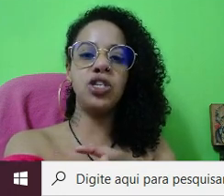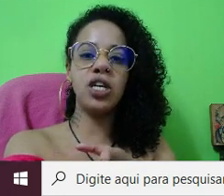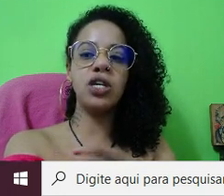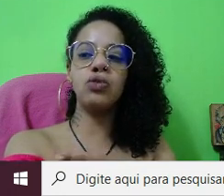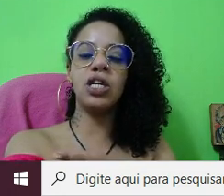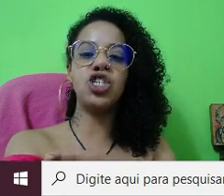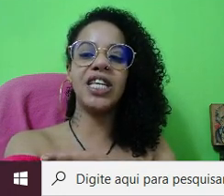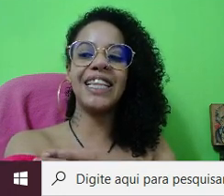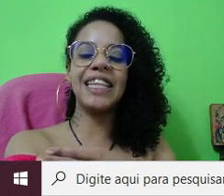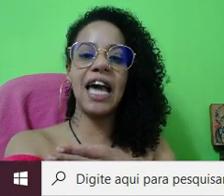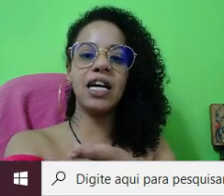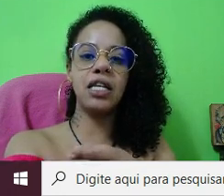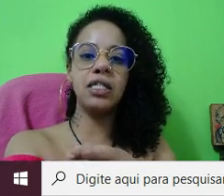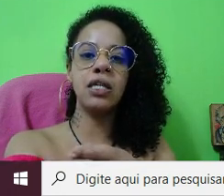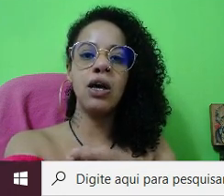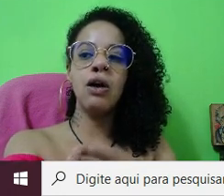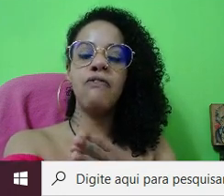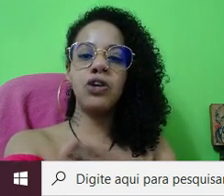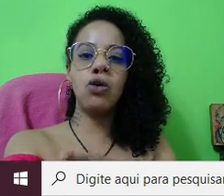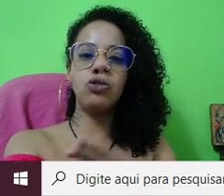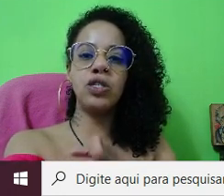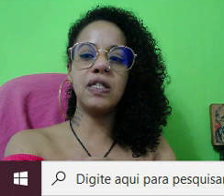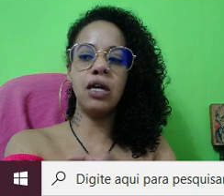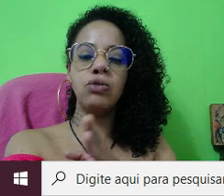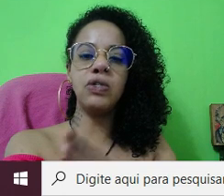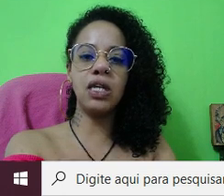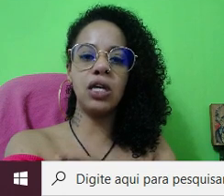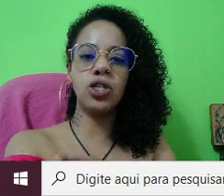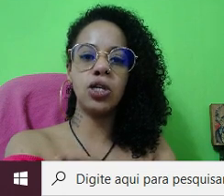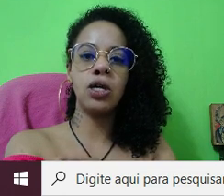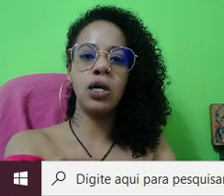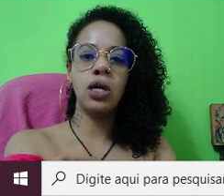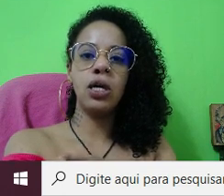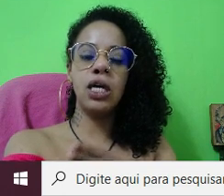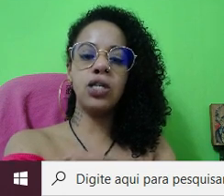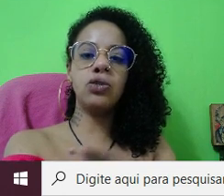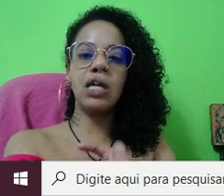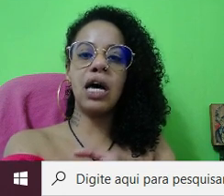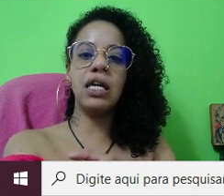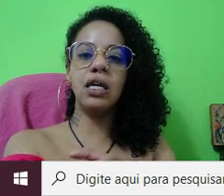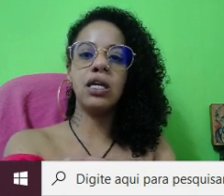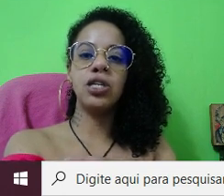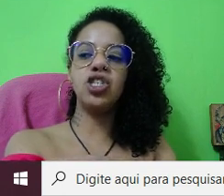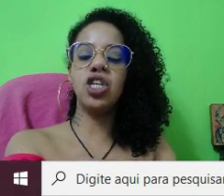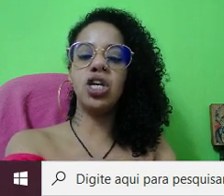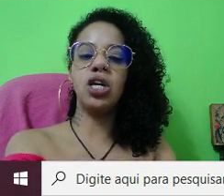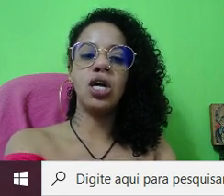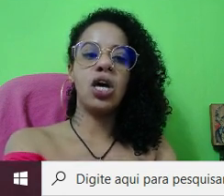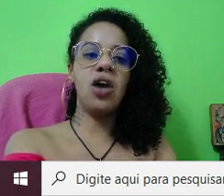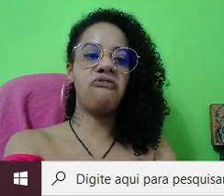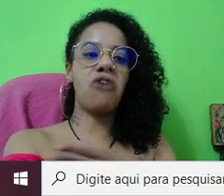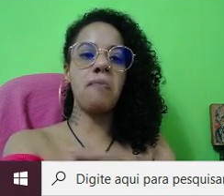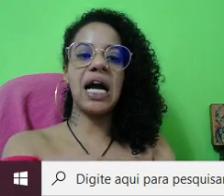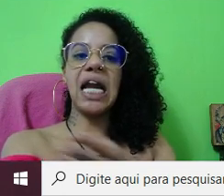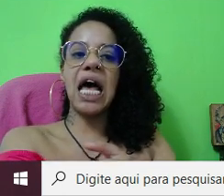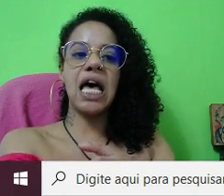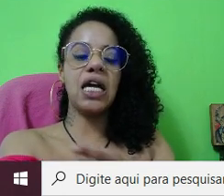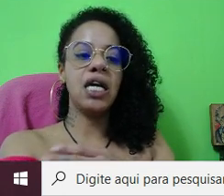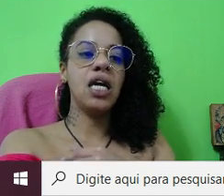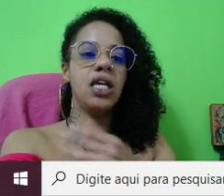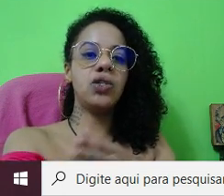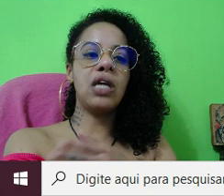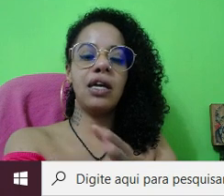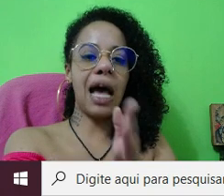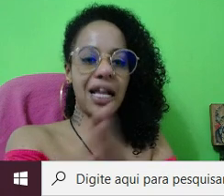por uma mídia que durante décadas ficou dizendo o seguinte isso daí de reforma